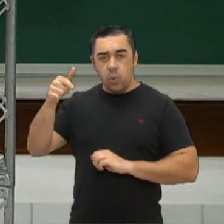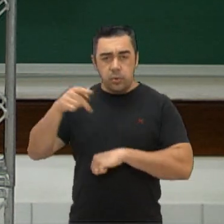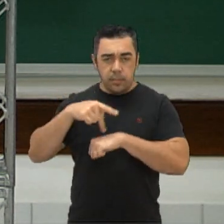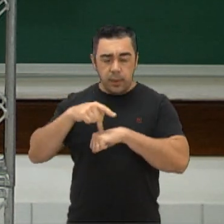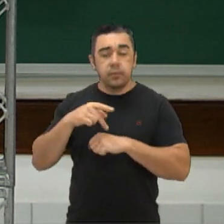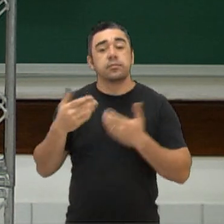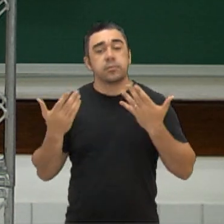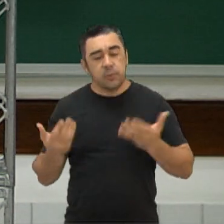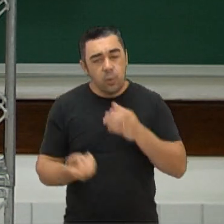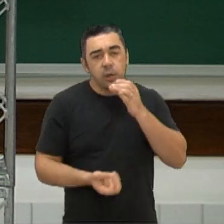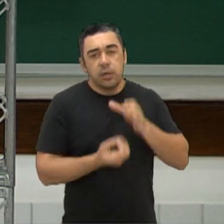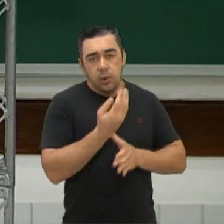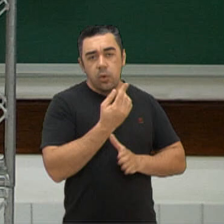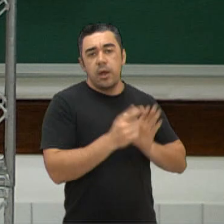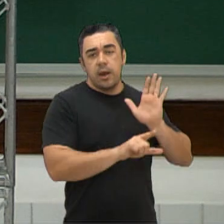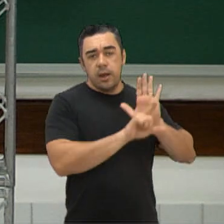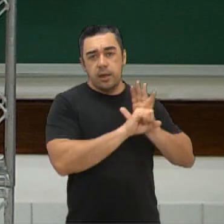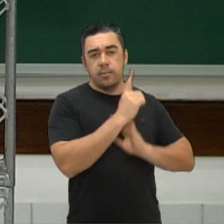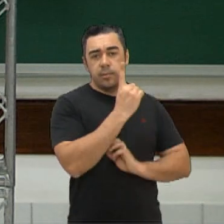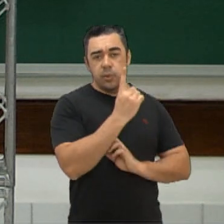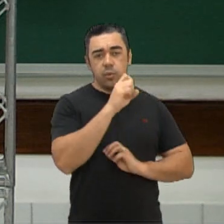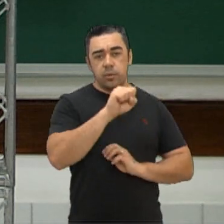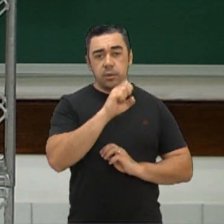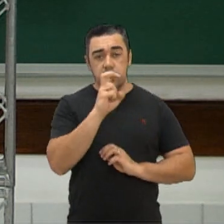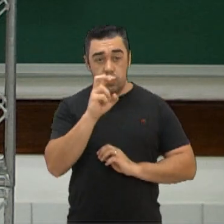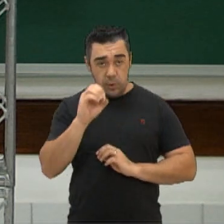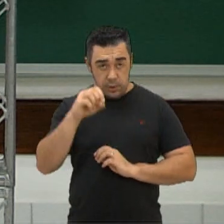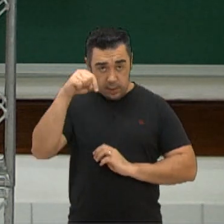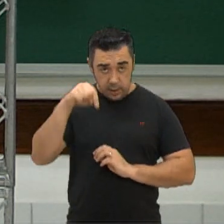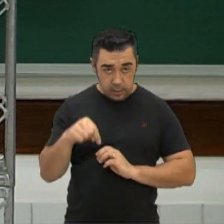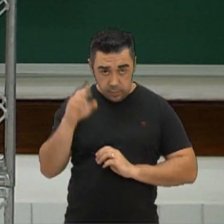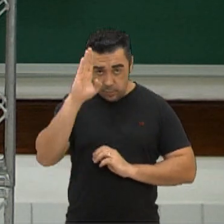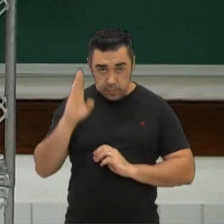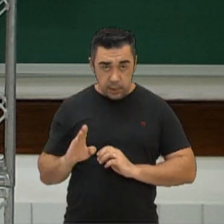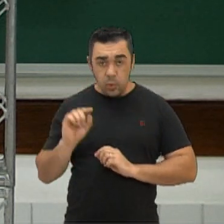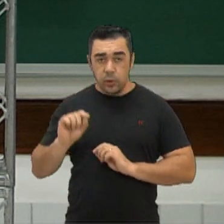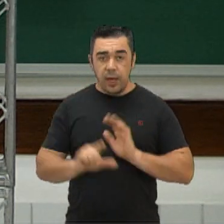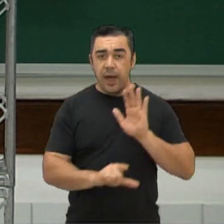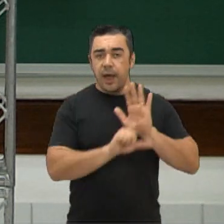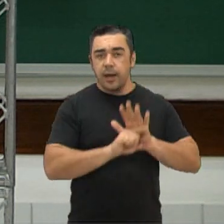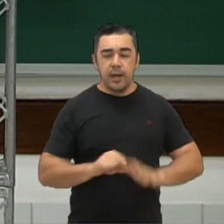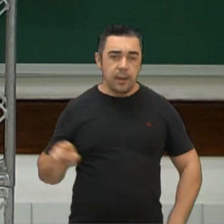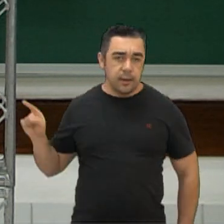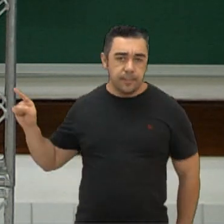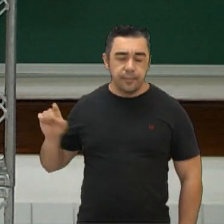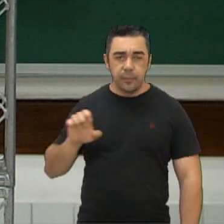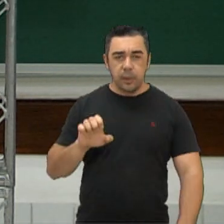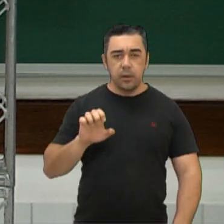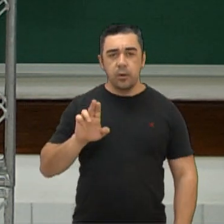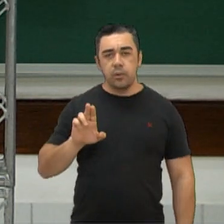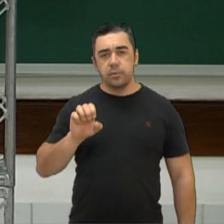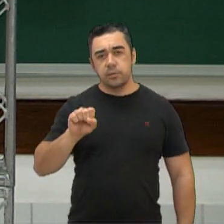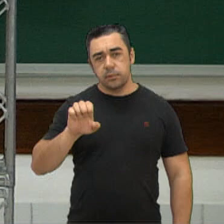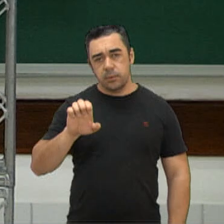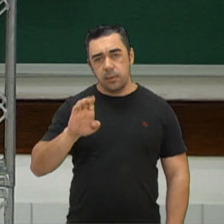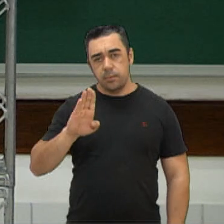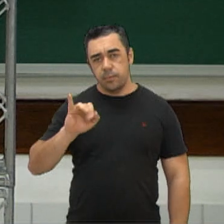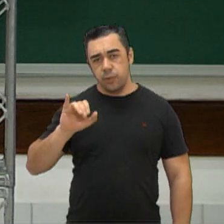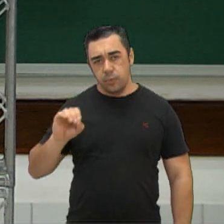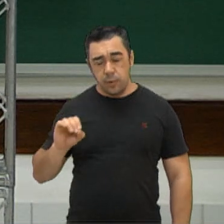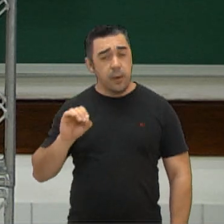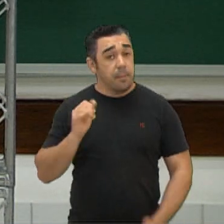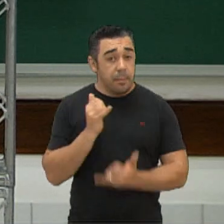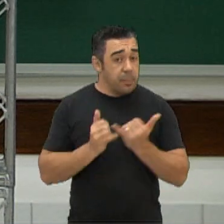em 1850, aqui no Brasil, a Lei Eusébio de Queiroz. O que que dizia a Lei Eusébio de Queiroz? Era uma lei muito próxima daquela